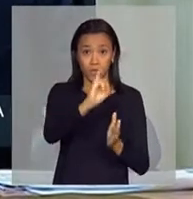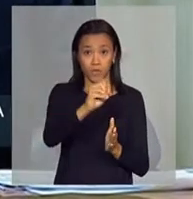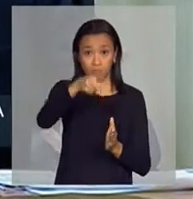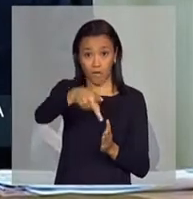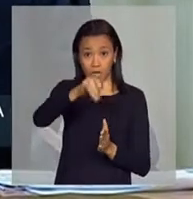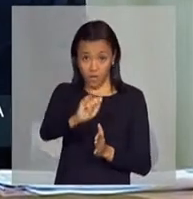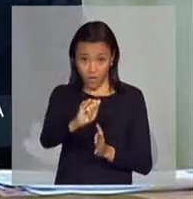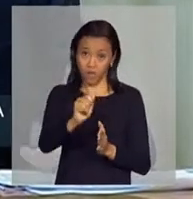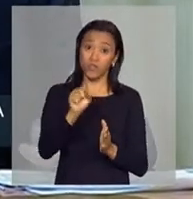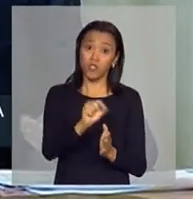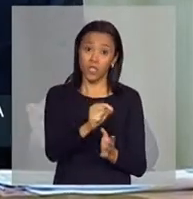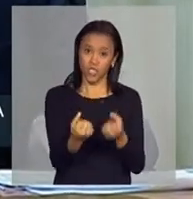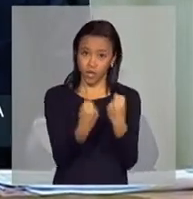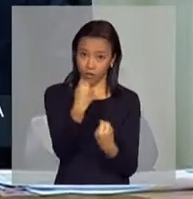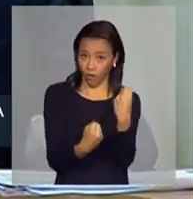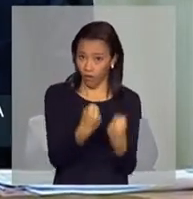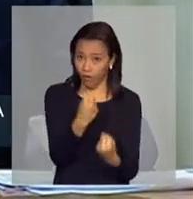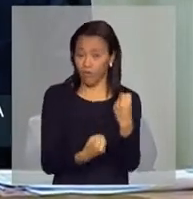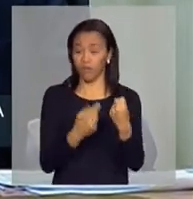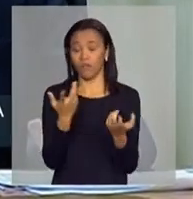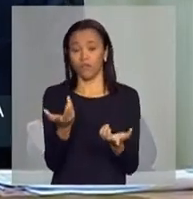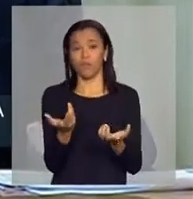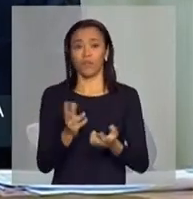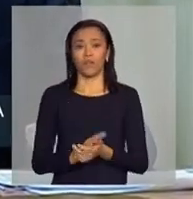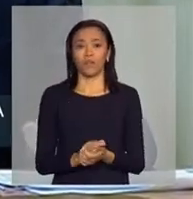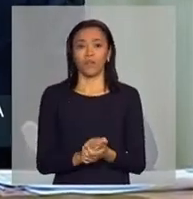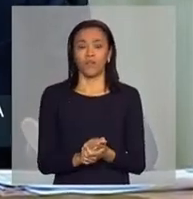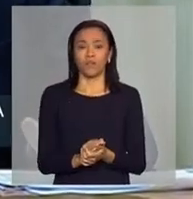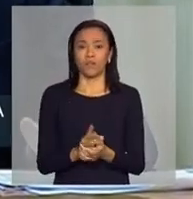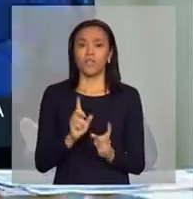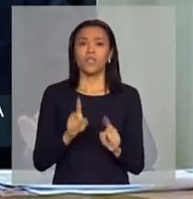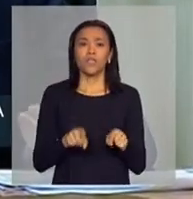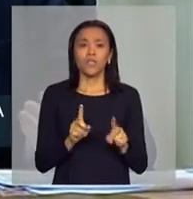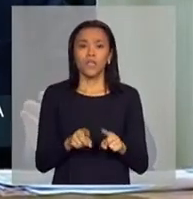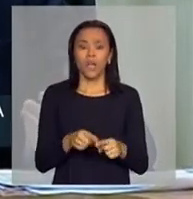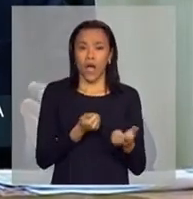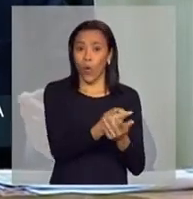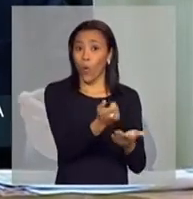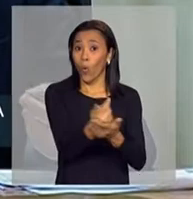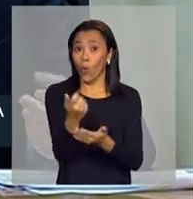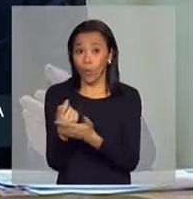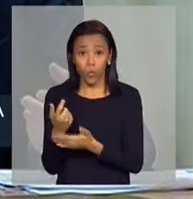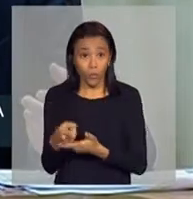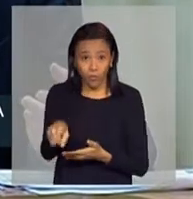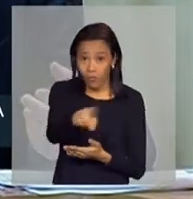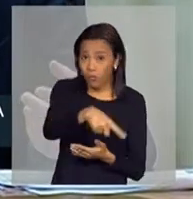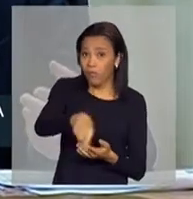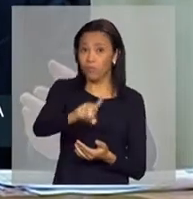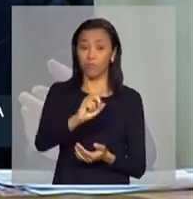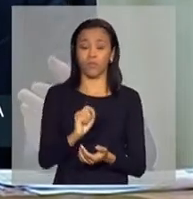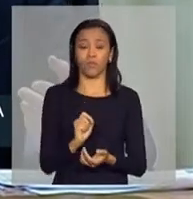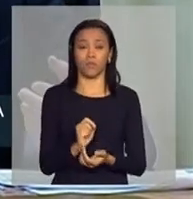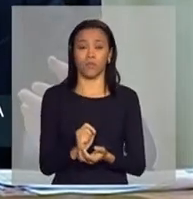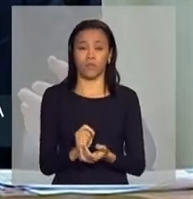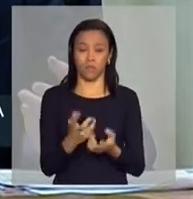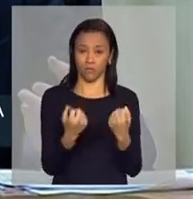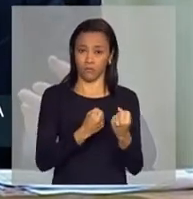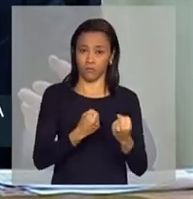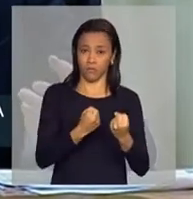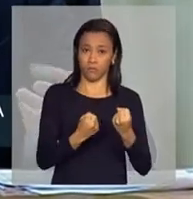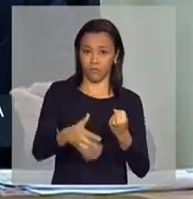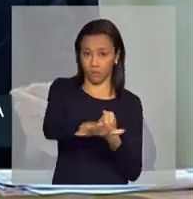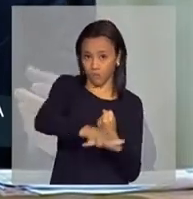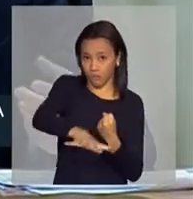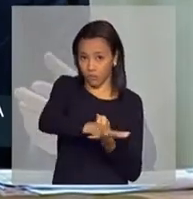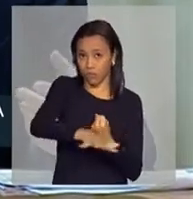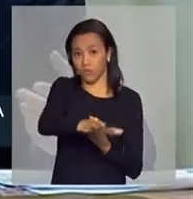automóveis né e de modo que o consumo não deverá ser digamos o é o